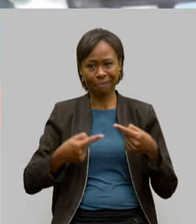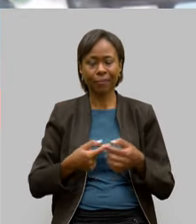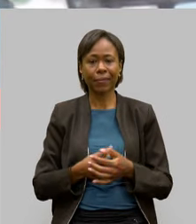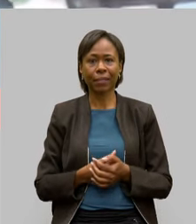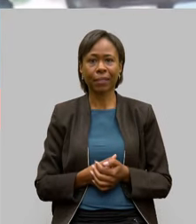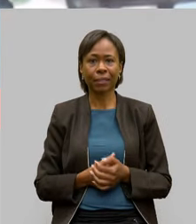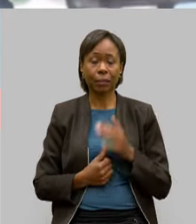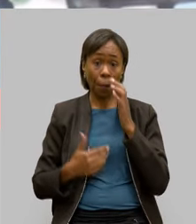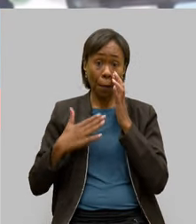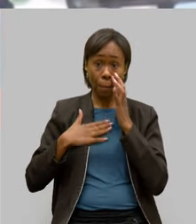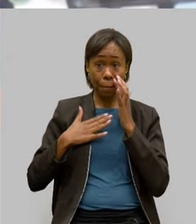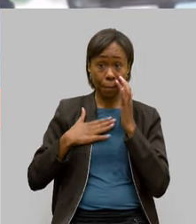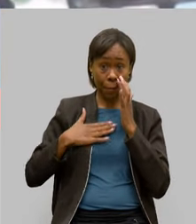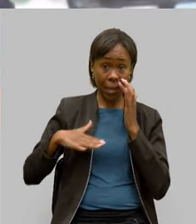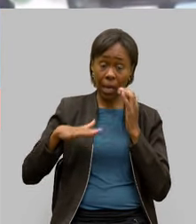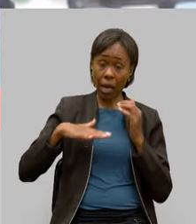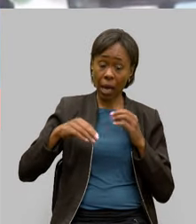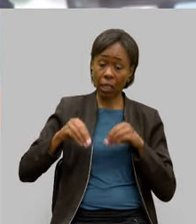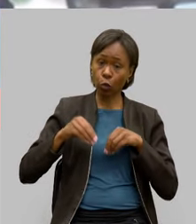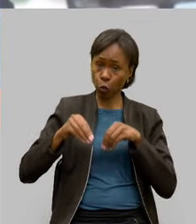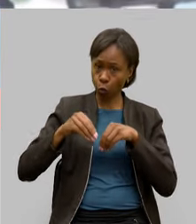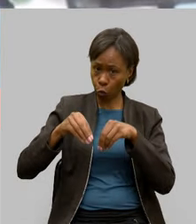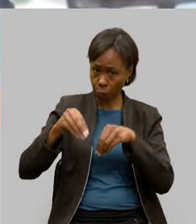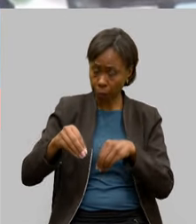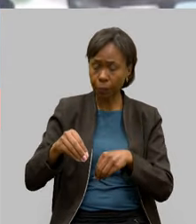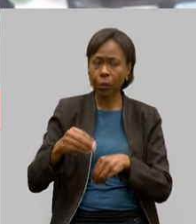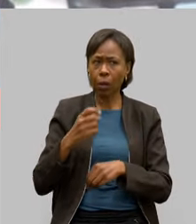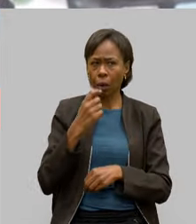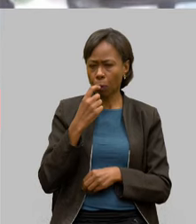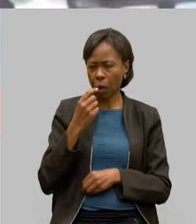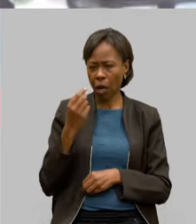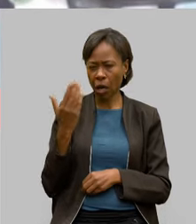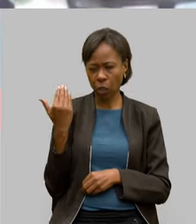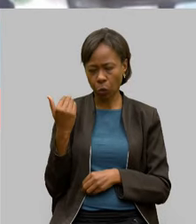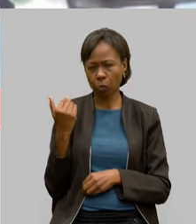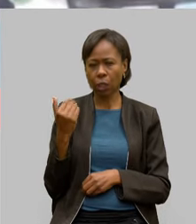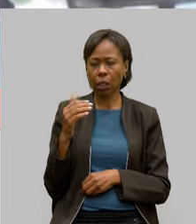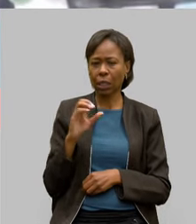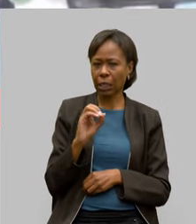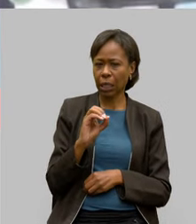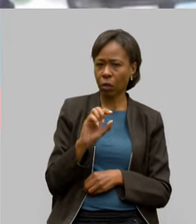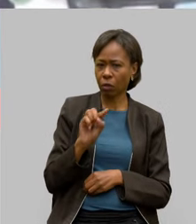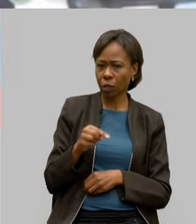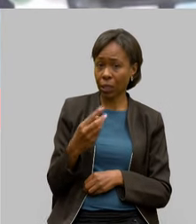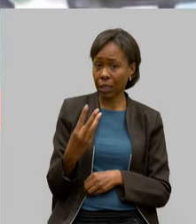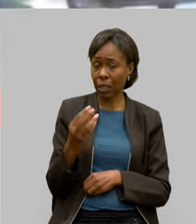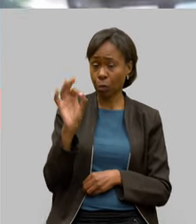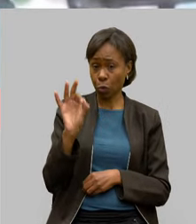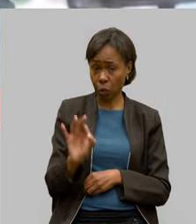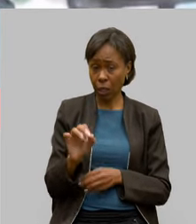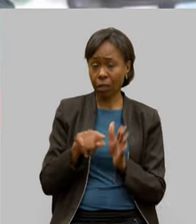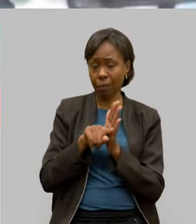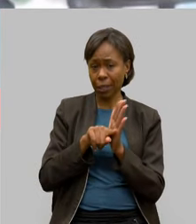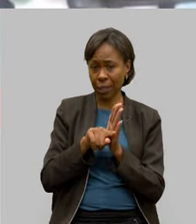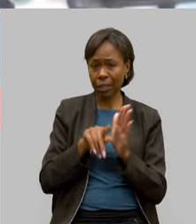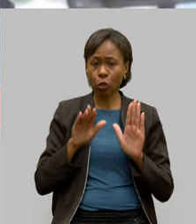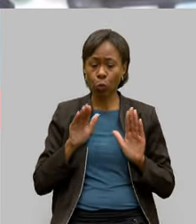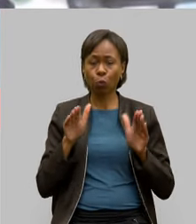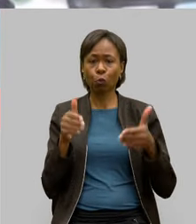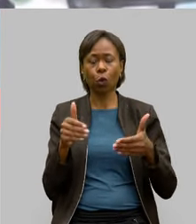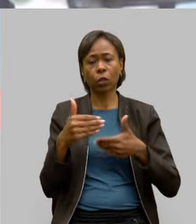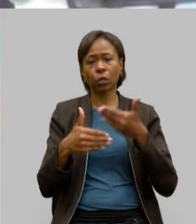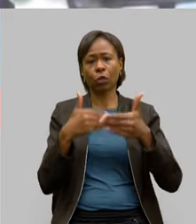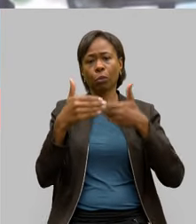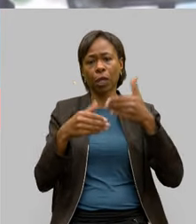mais da minha área de agronomia né atualmente apenas 0,6 das pesquisas são voltadas no desenvolvimento